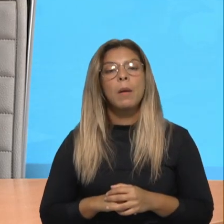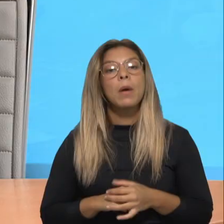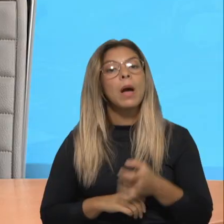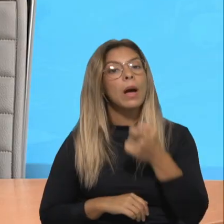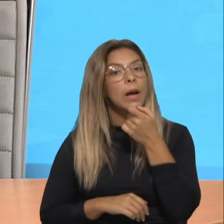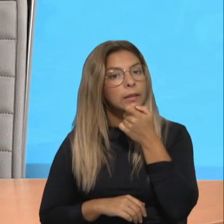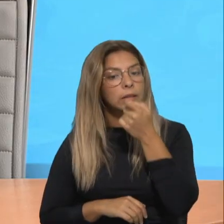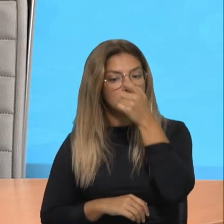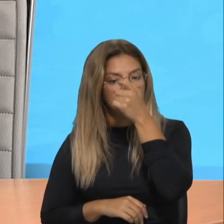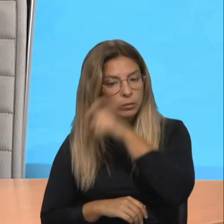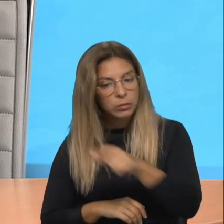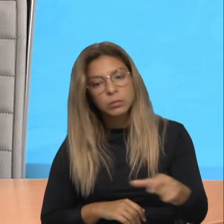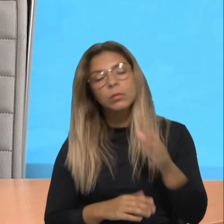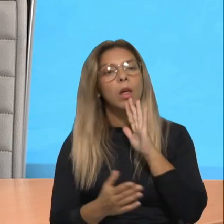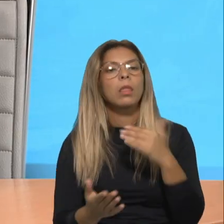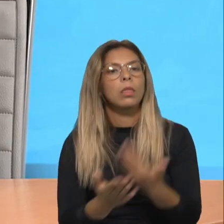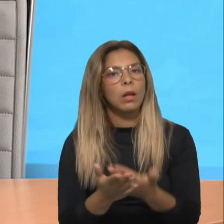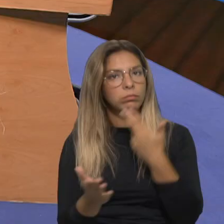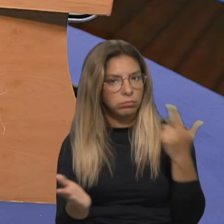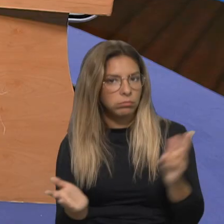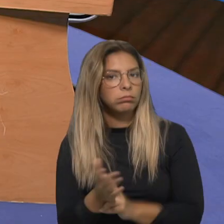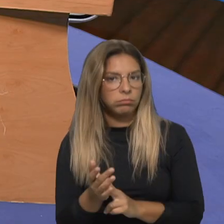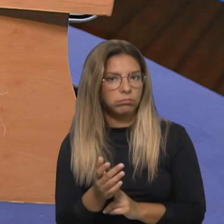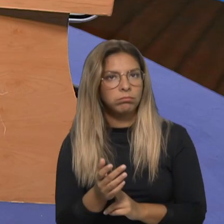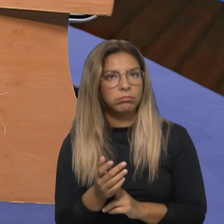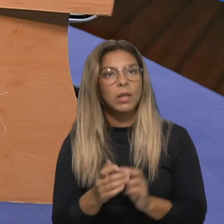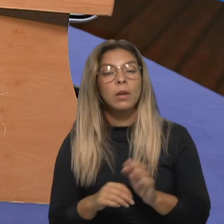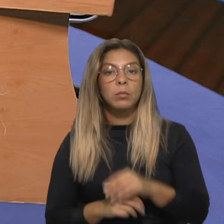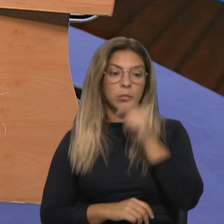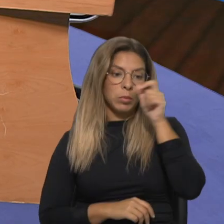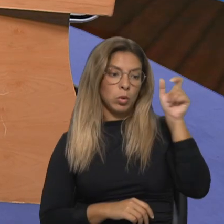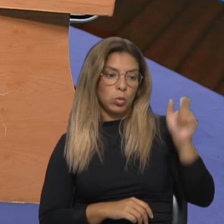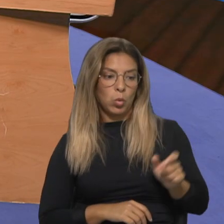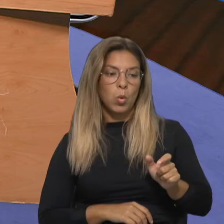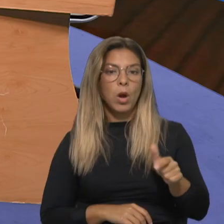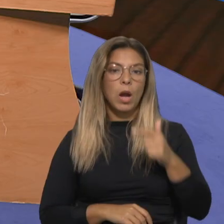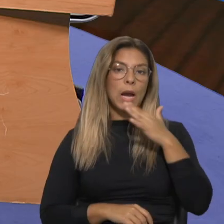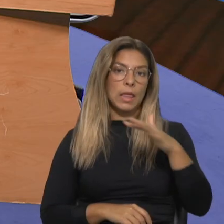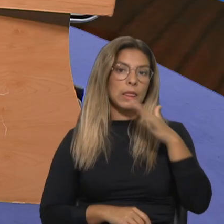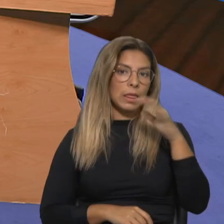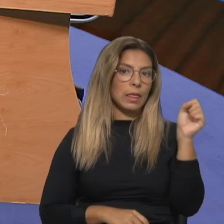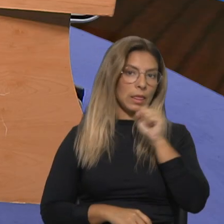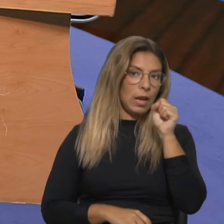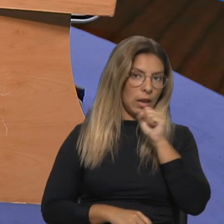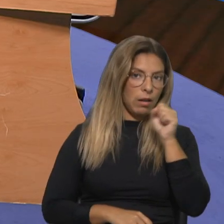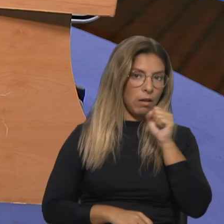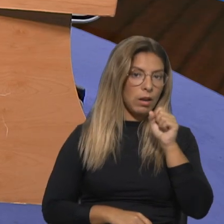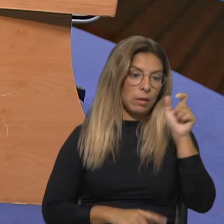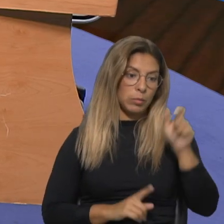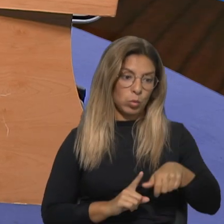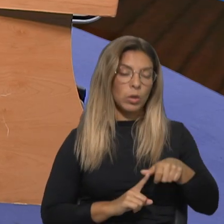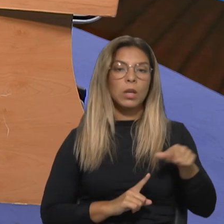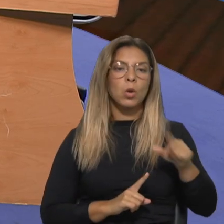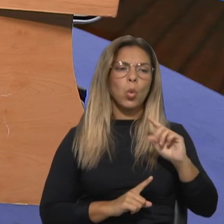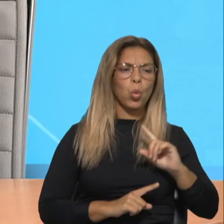oração aconteça, é que ela efetivamente é litúrgica. Isso quer dizer que o organista tem que estar a rezar, quem está a cantar tem que estar a rezar? Todos estes atores têm que estar a